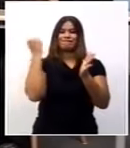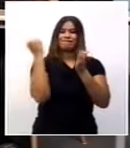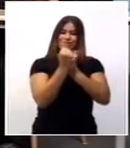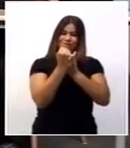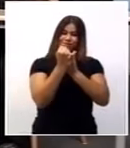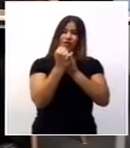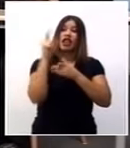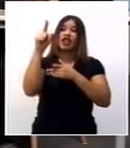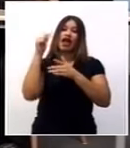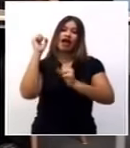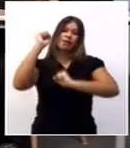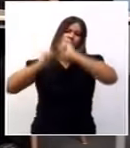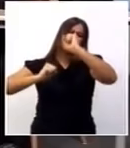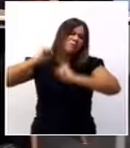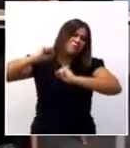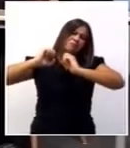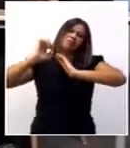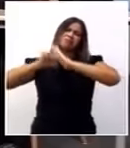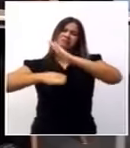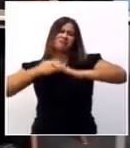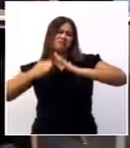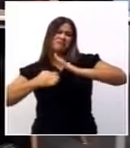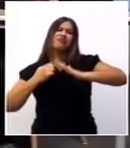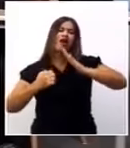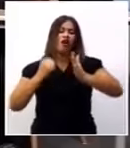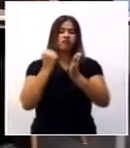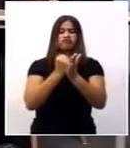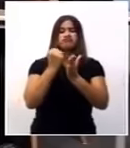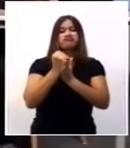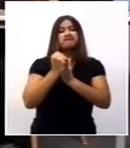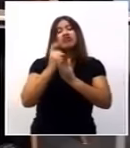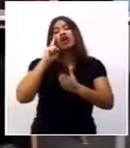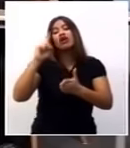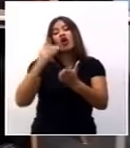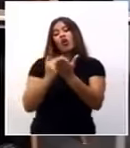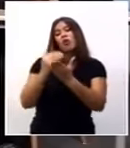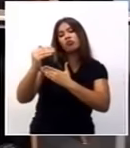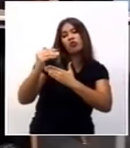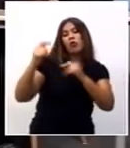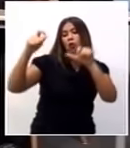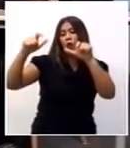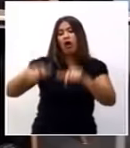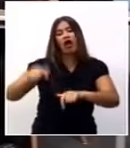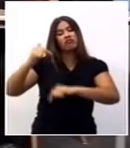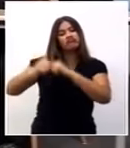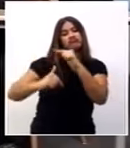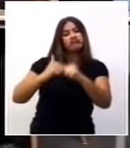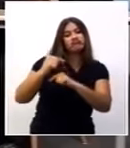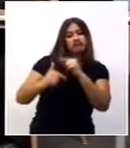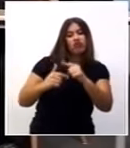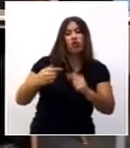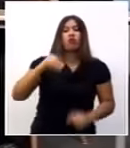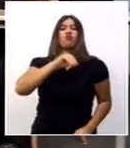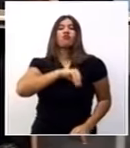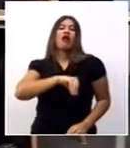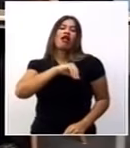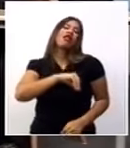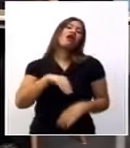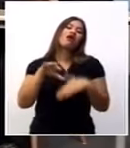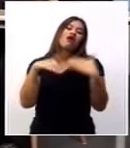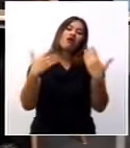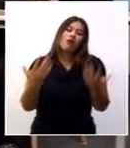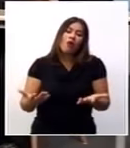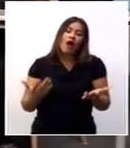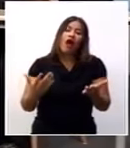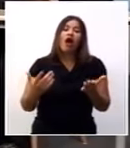empresa registra aqui onde ela trabalhou, quando ela trabalhou, qual era o salário dela, quando ela foi dispensada, quando ela foi contratada. Está